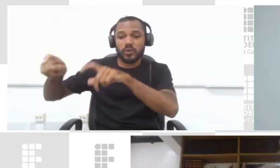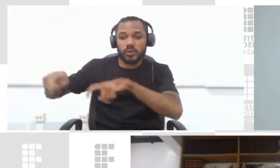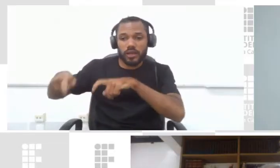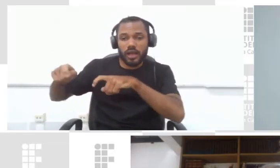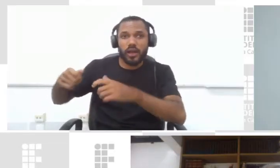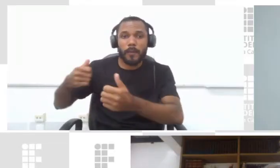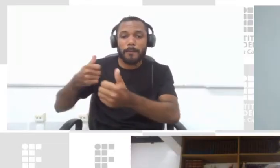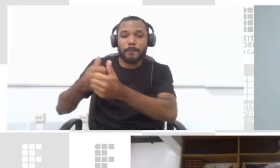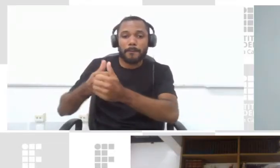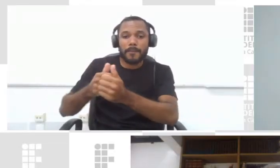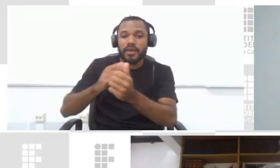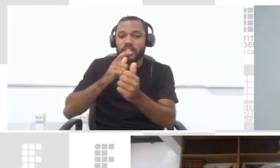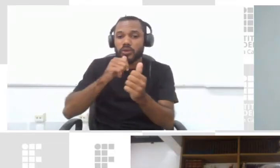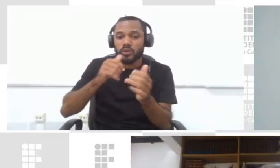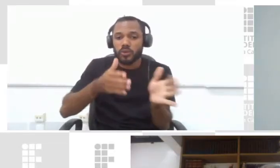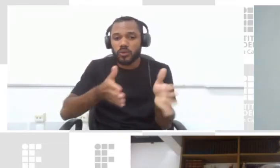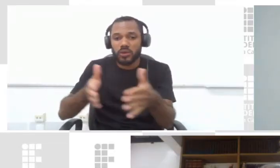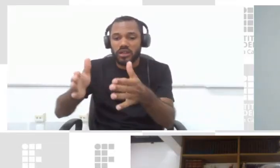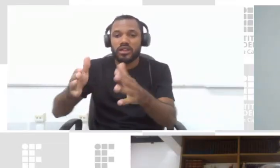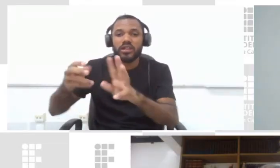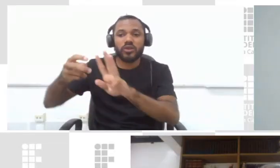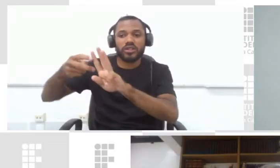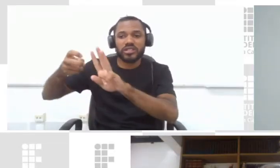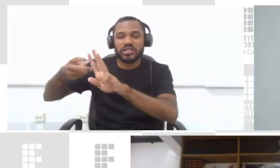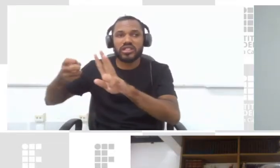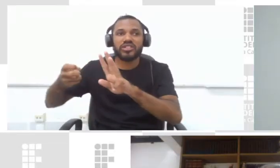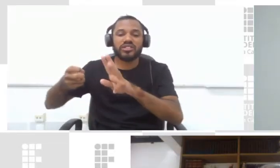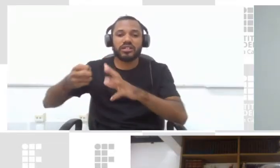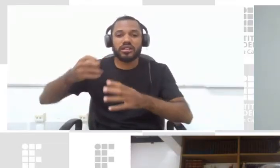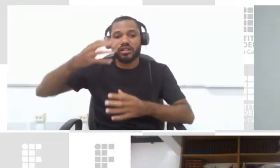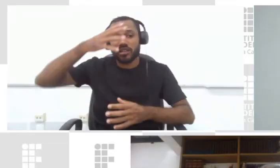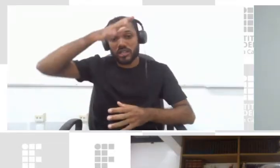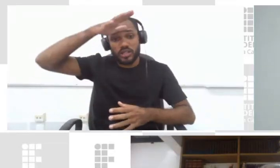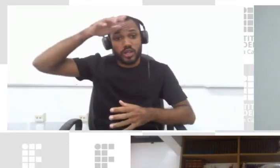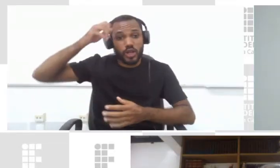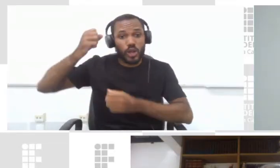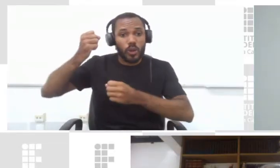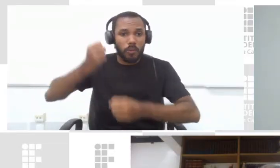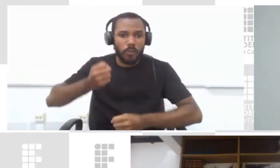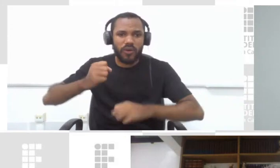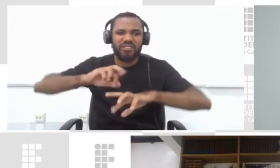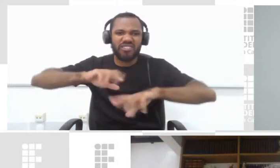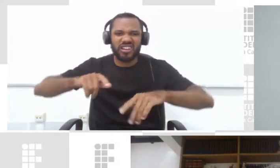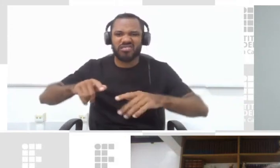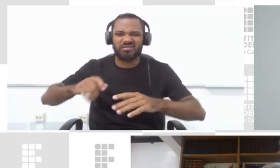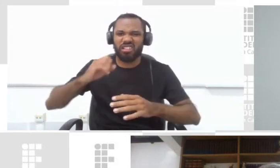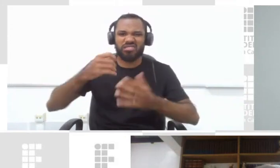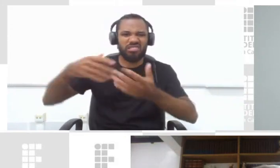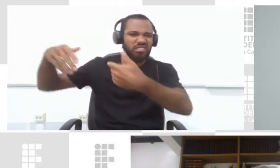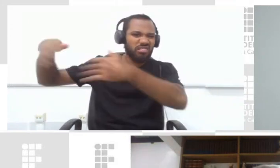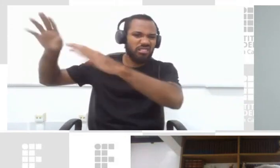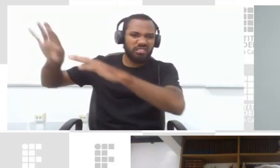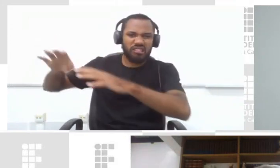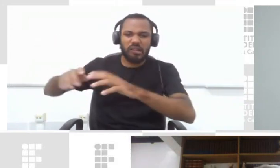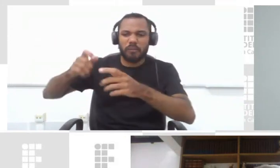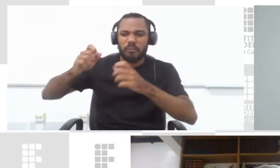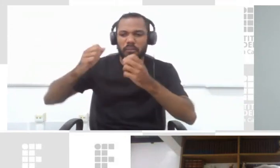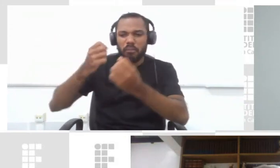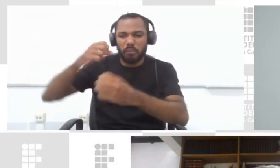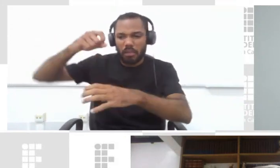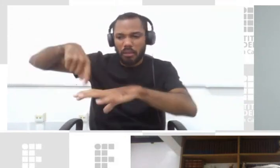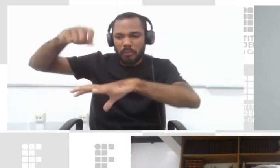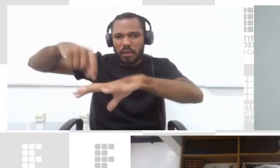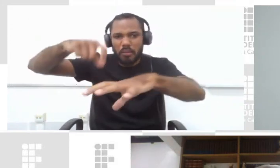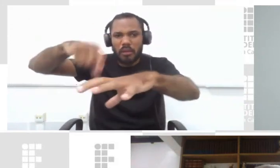ribeirinhas, as populações indígenas, as quilombolas, etc., provocando gigantescas violências. É o maior produtor